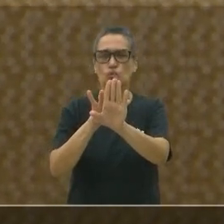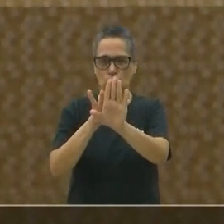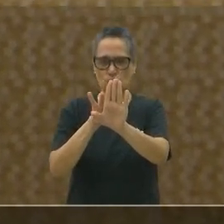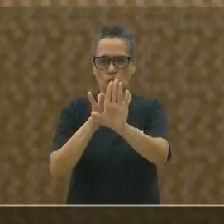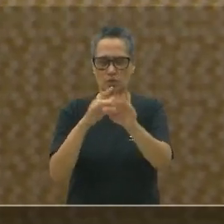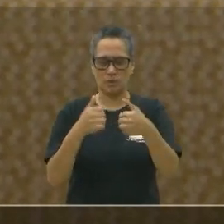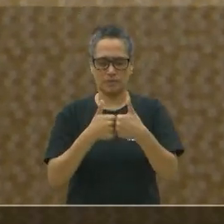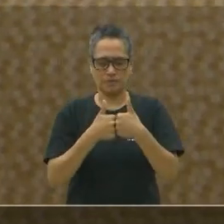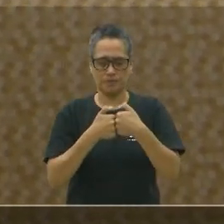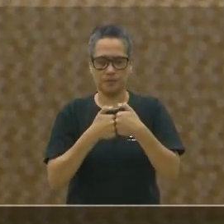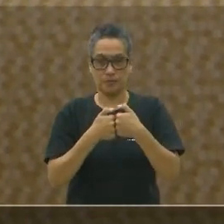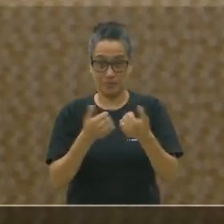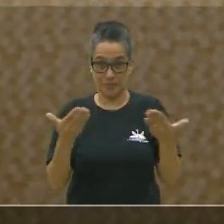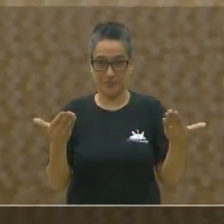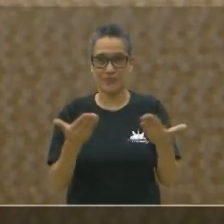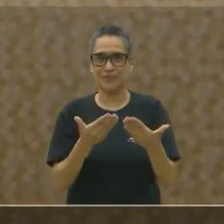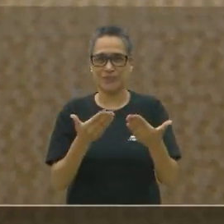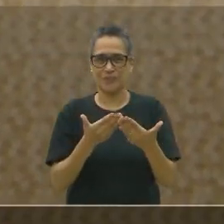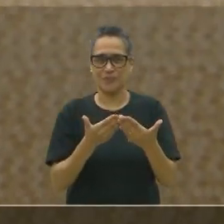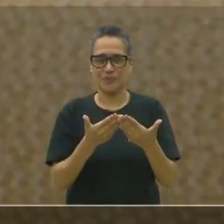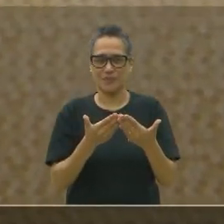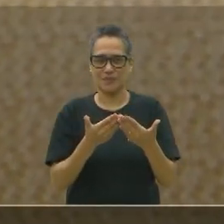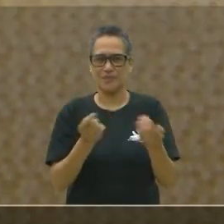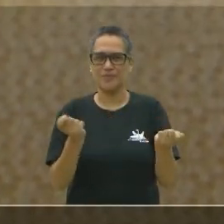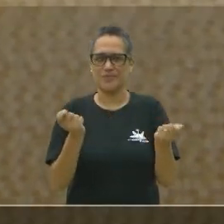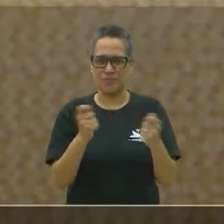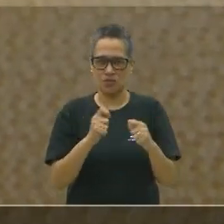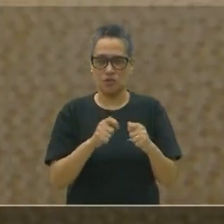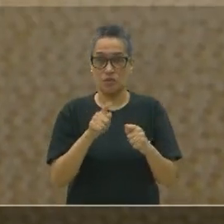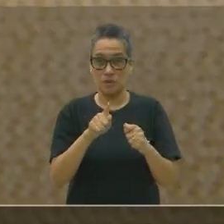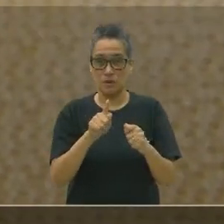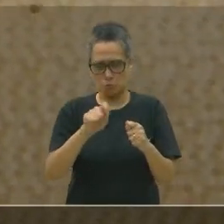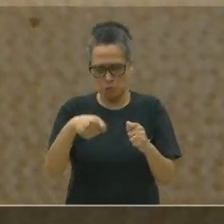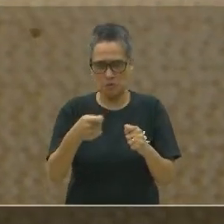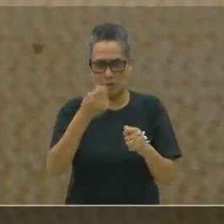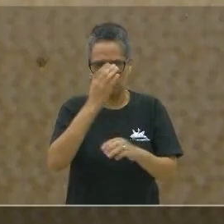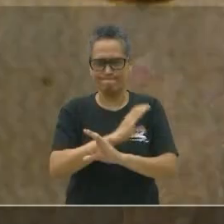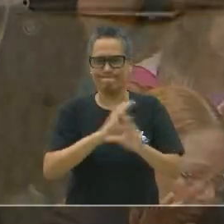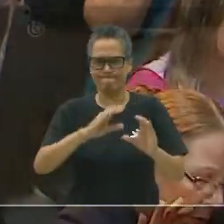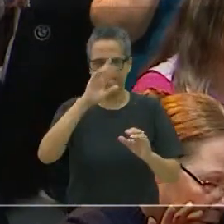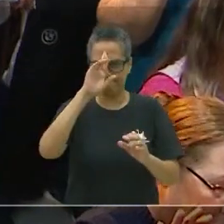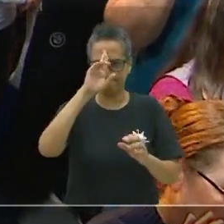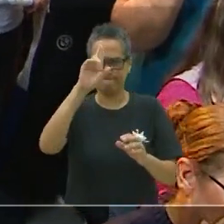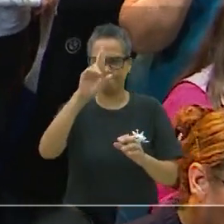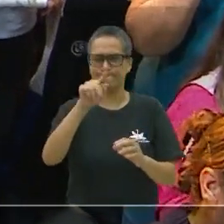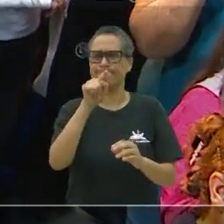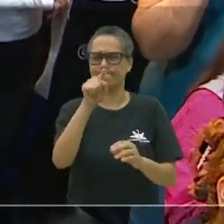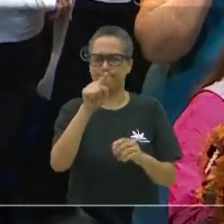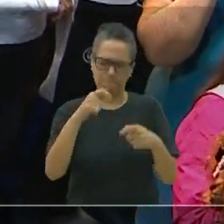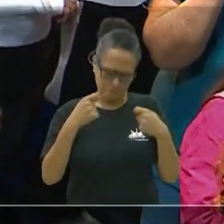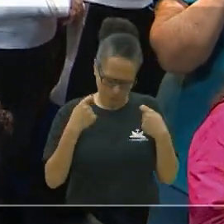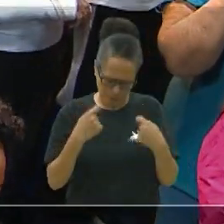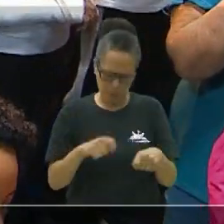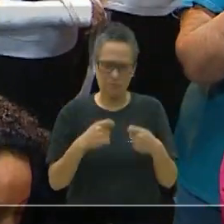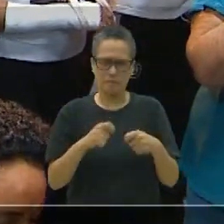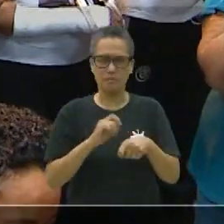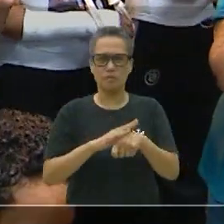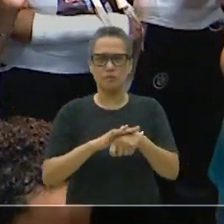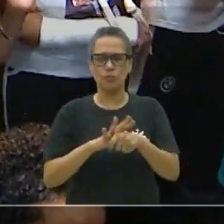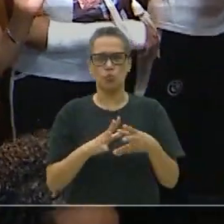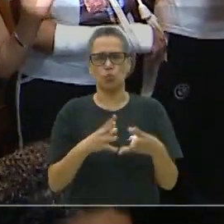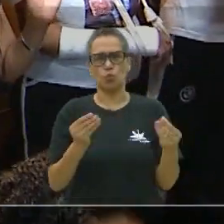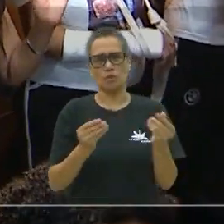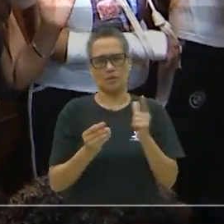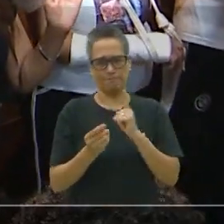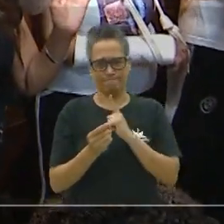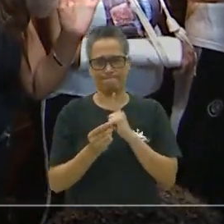agora. Esse gesto significa que você confia no Senhor. Que você precisa dessa cura.